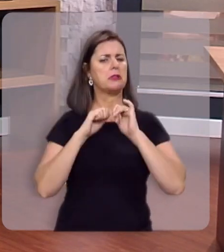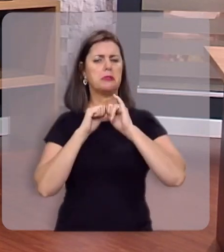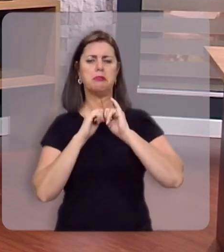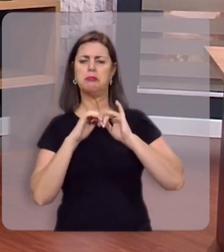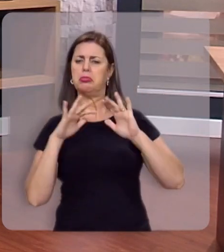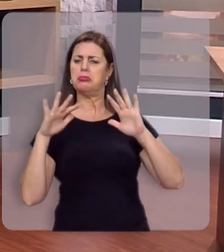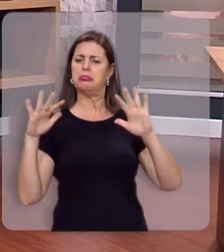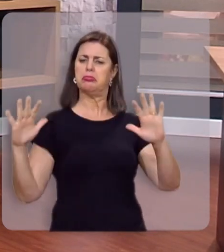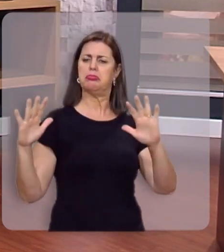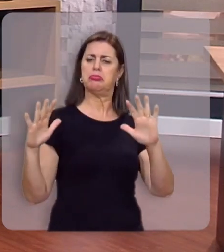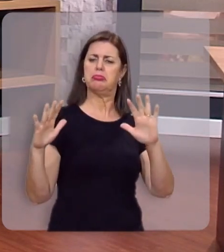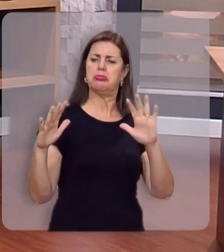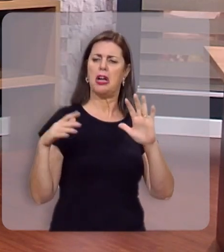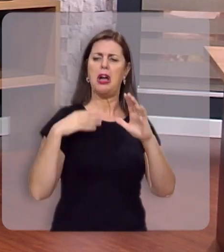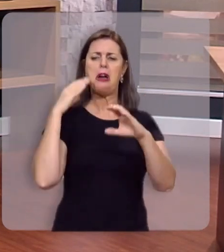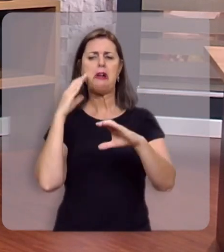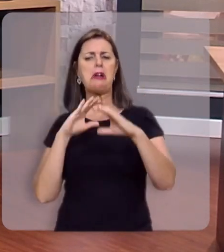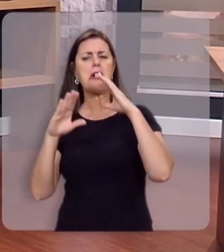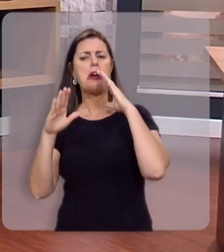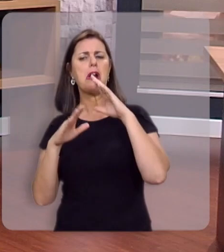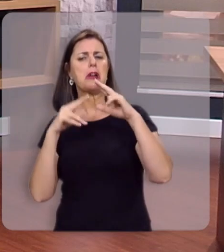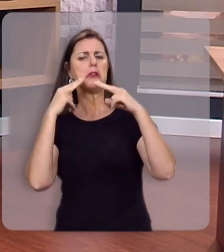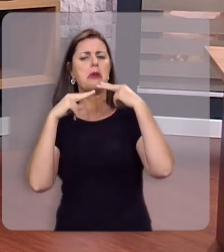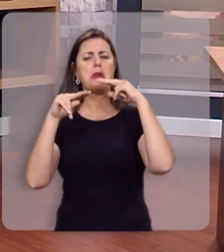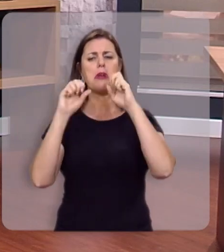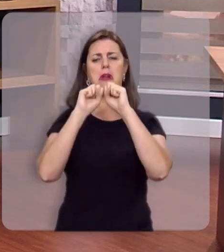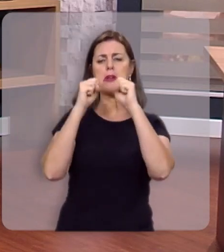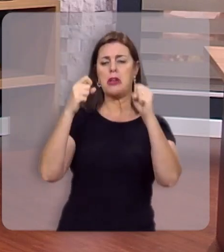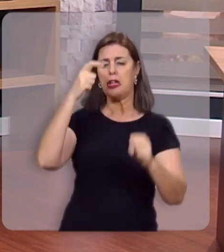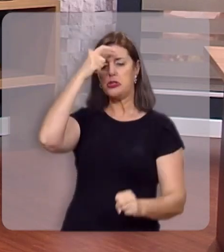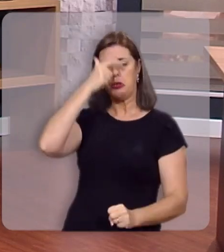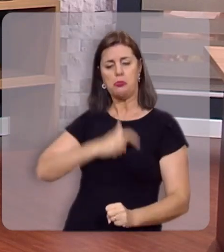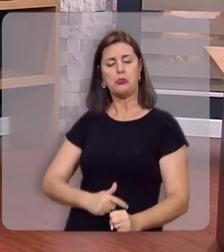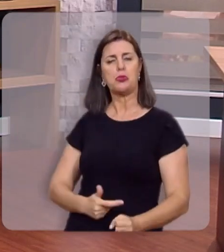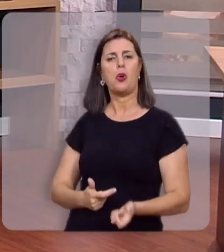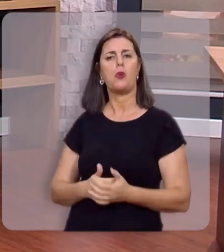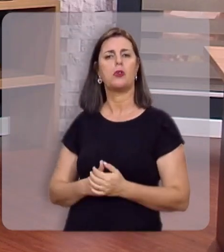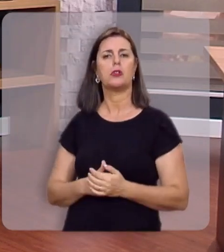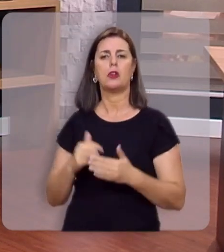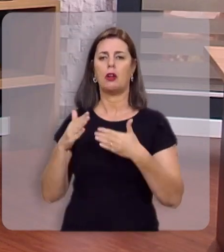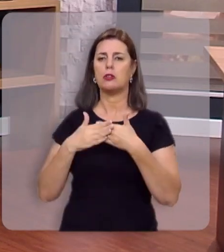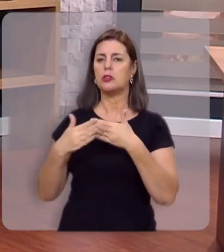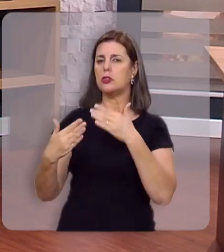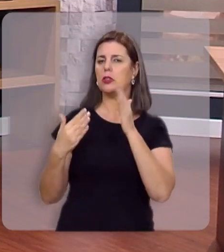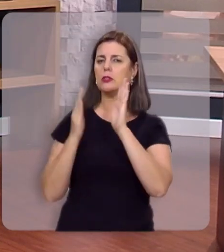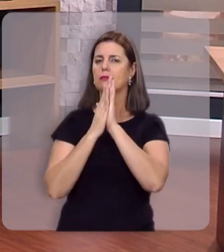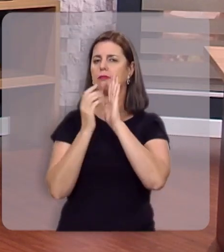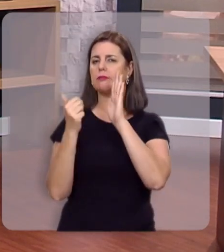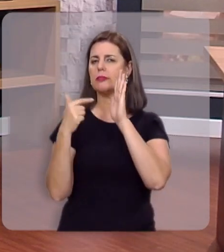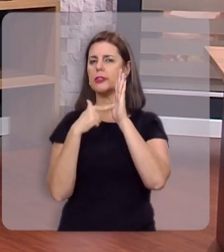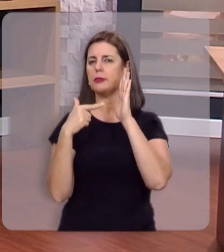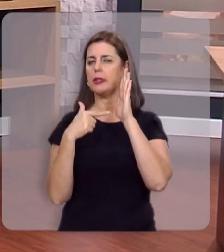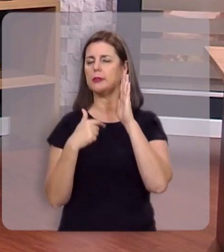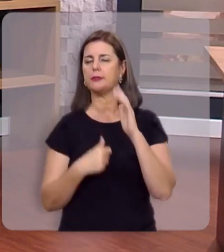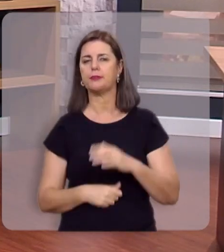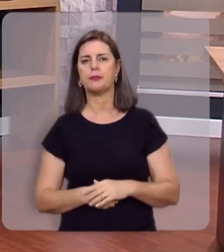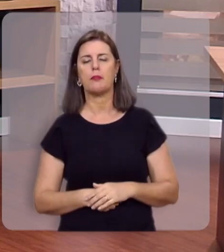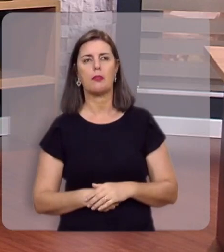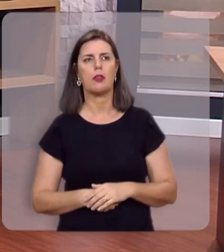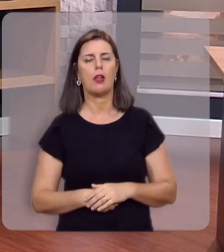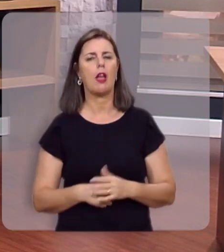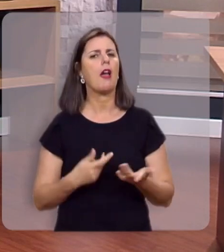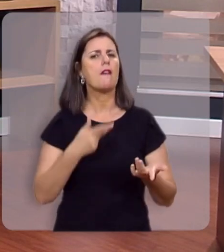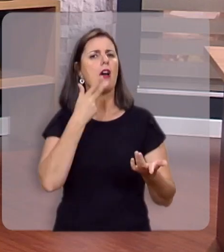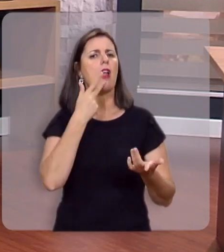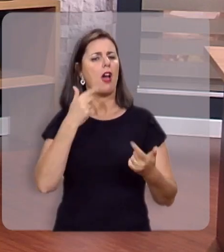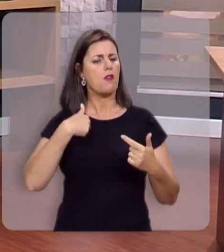seus membros e cantava o hino Quão grande és tu diante do espelho.